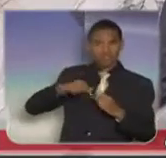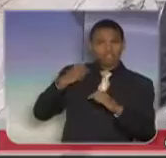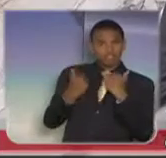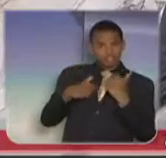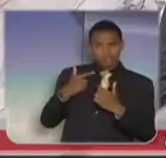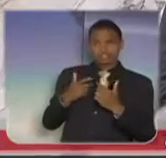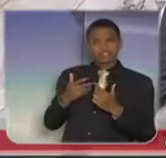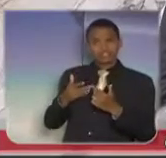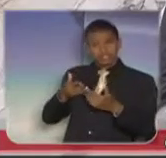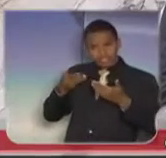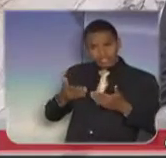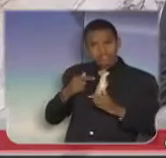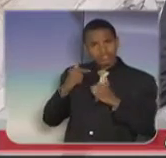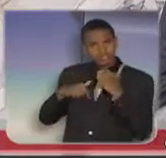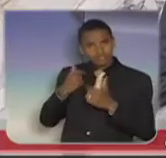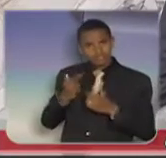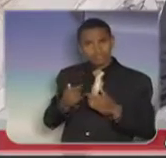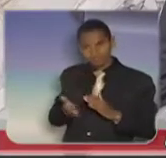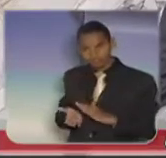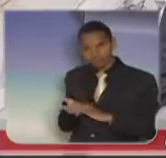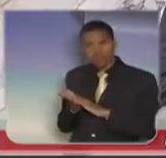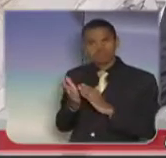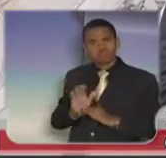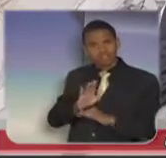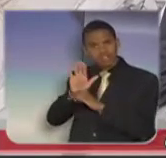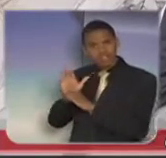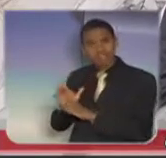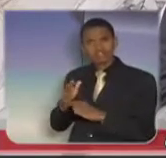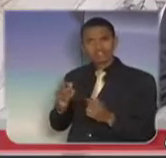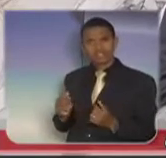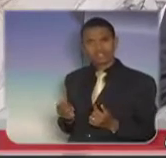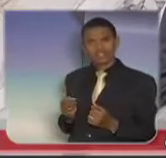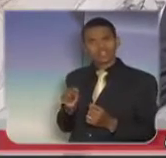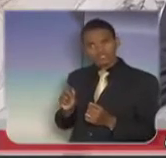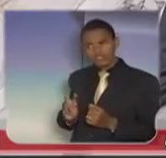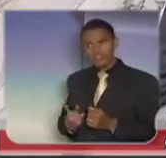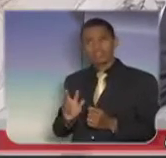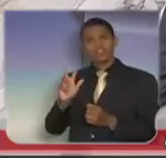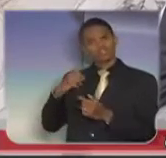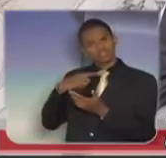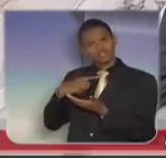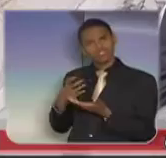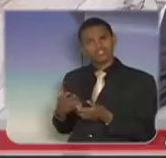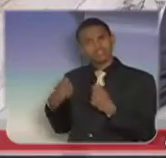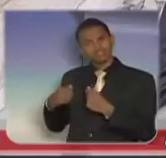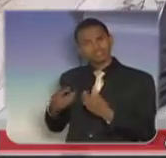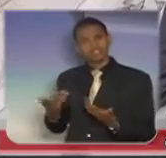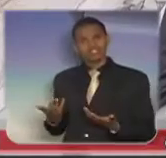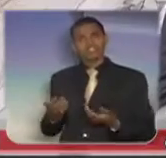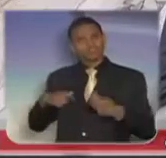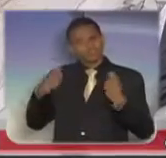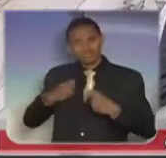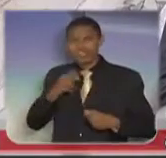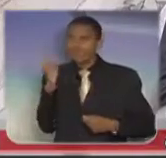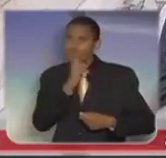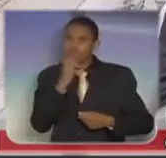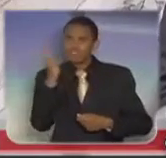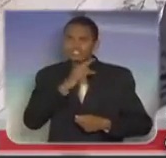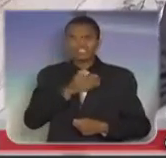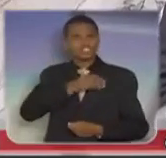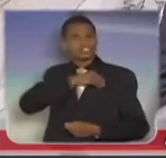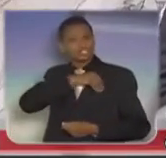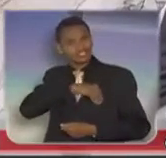valorizado então com urgência necessitamos de um reajuste salarial hoje é dia 1º de